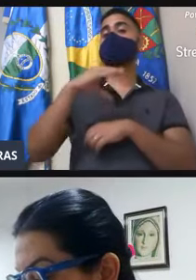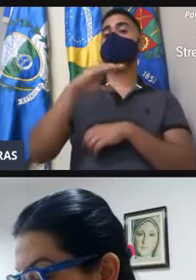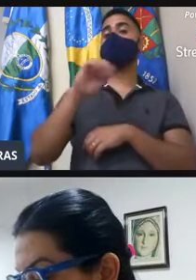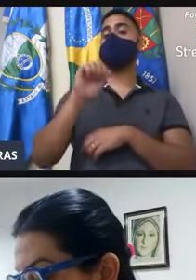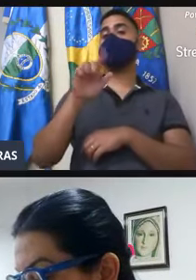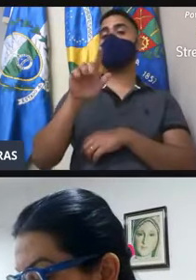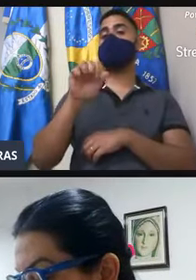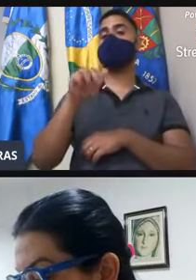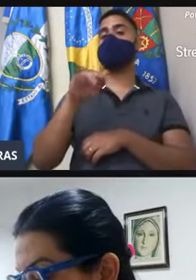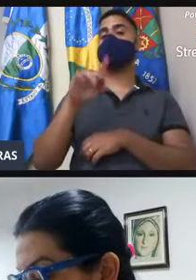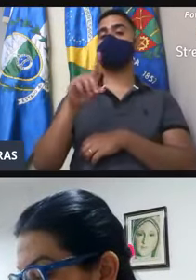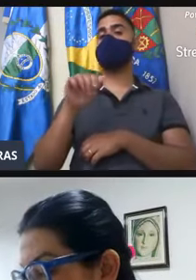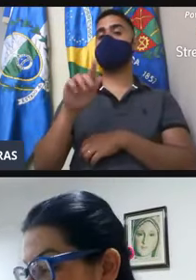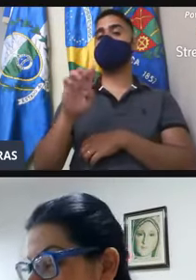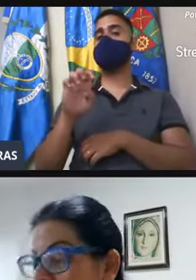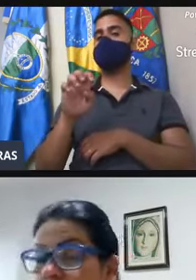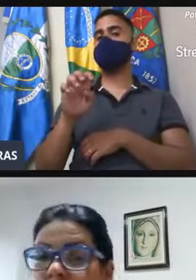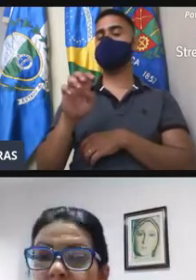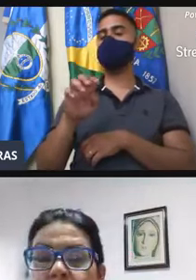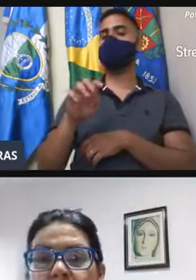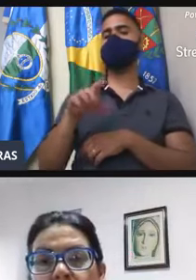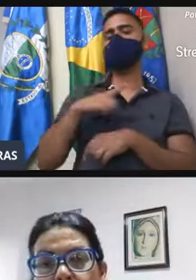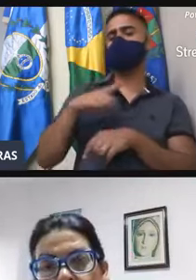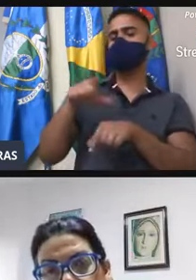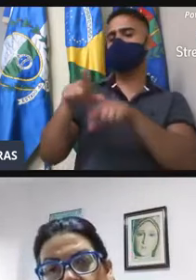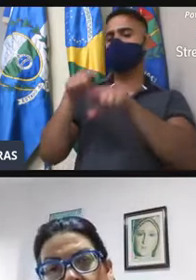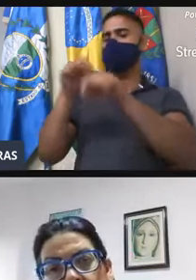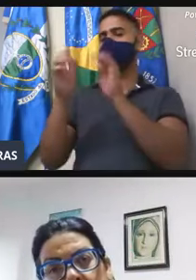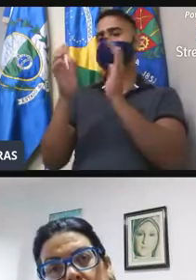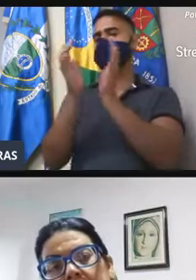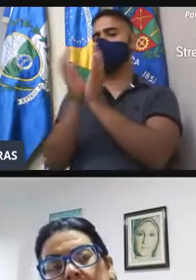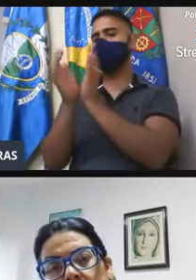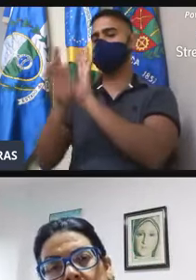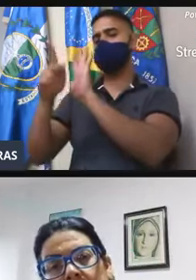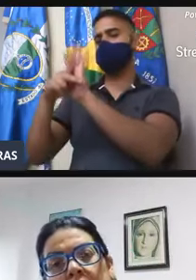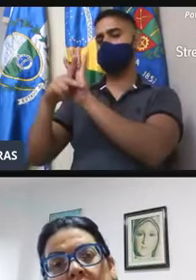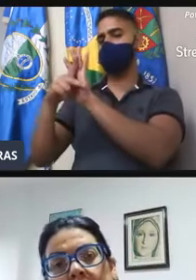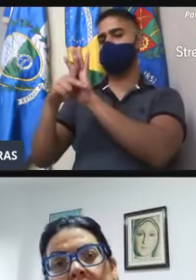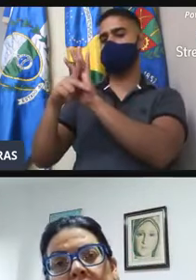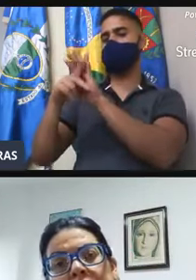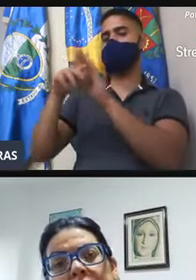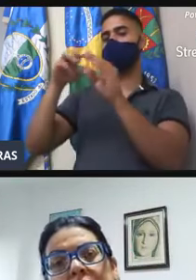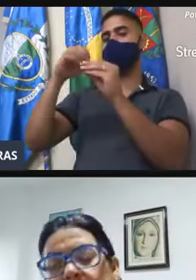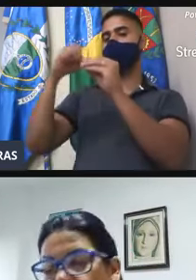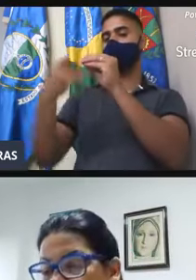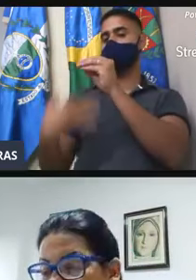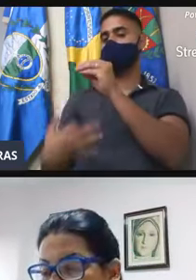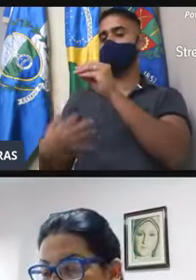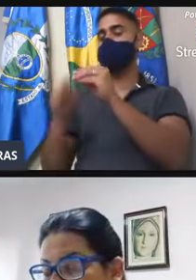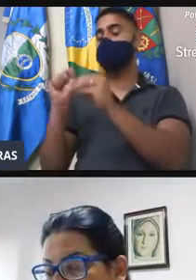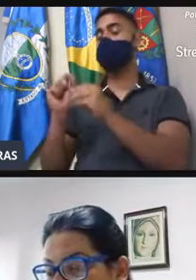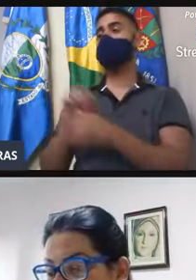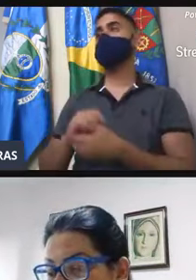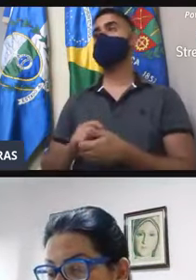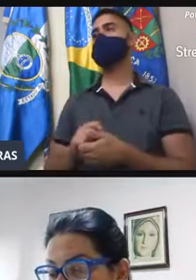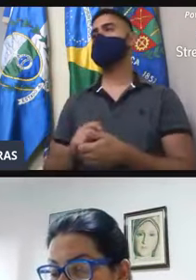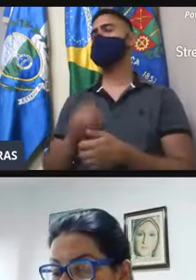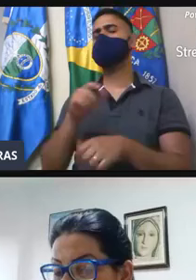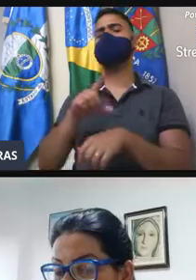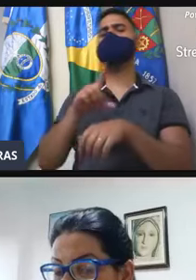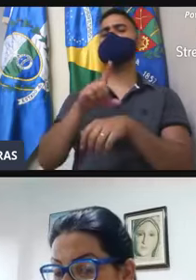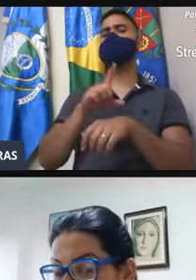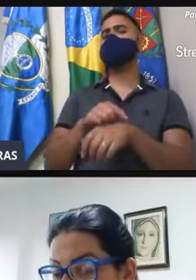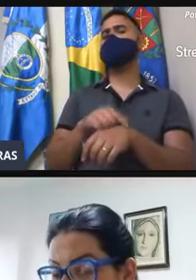pública, este critério será analisado e considerado pela equipe técnica. A justificativa, mesmo em época de